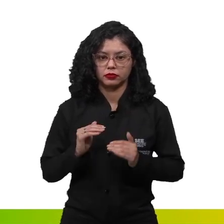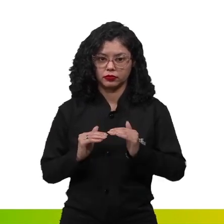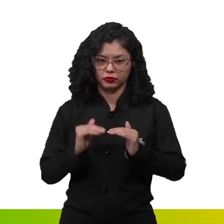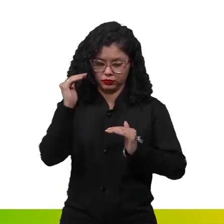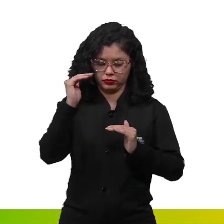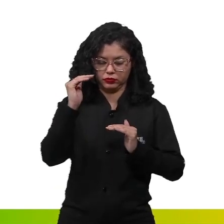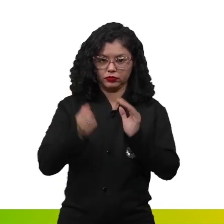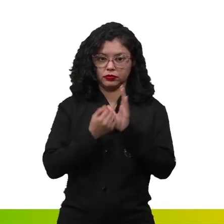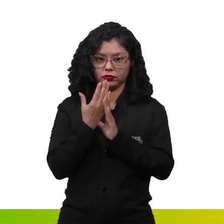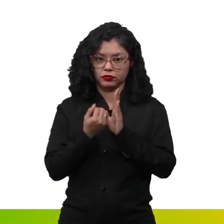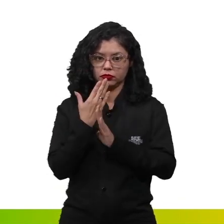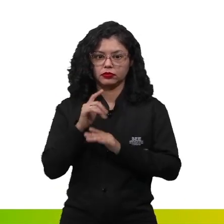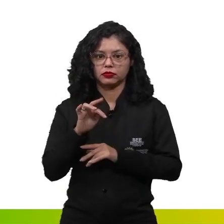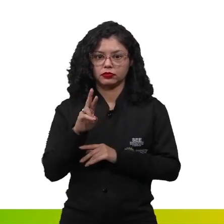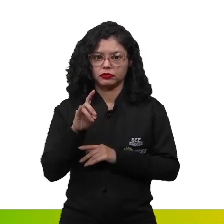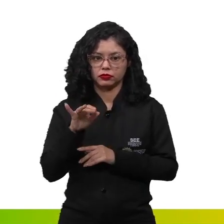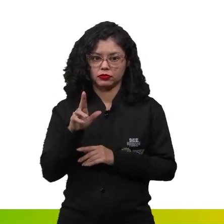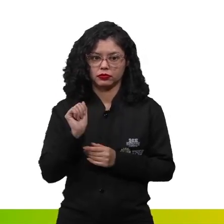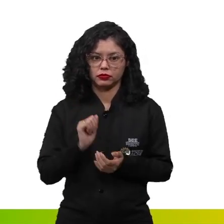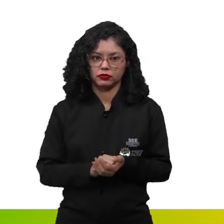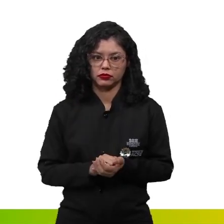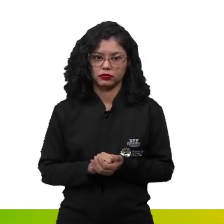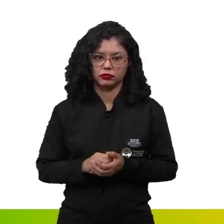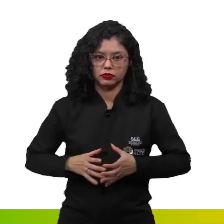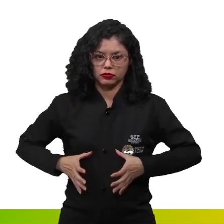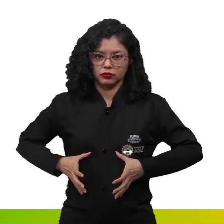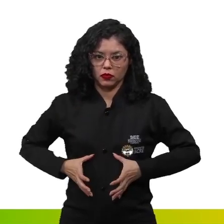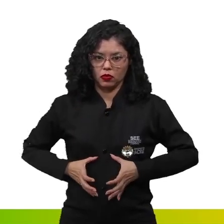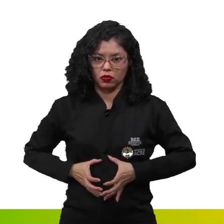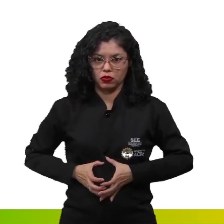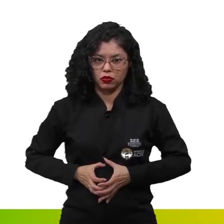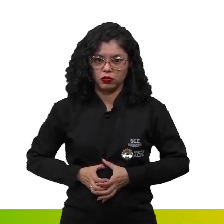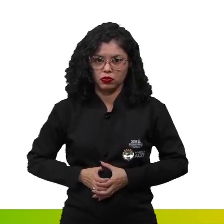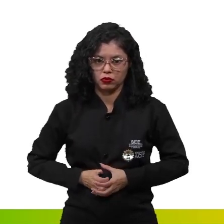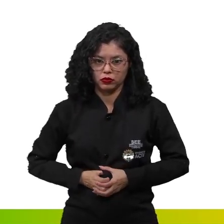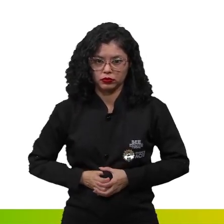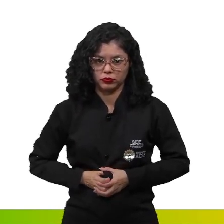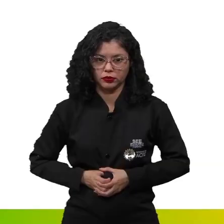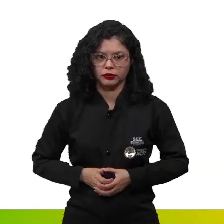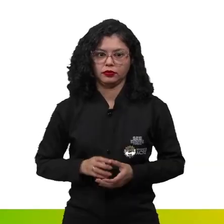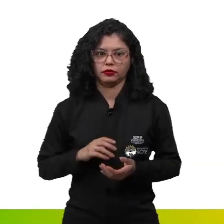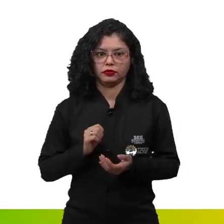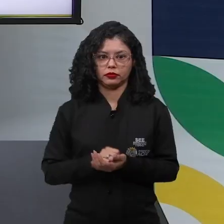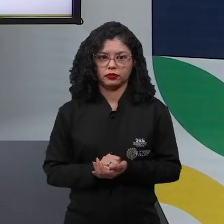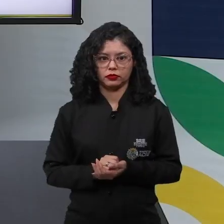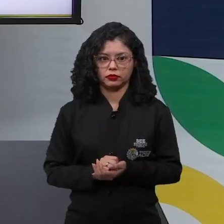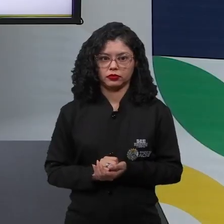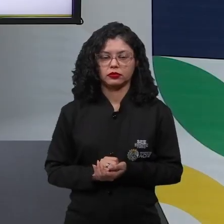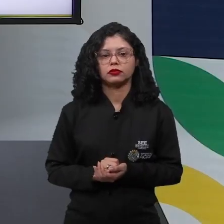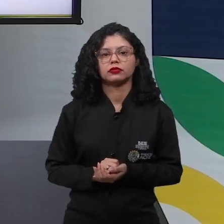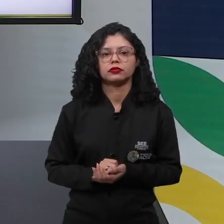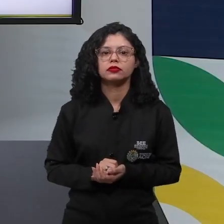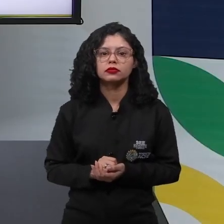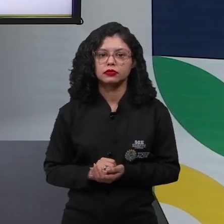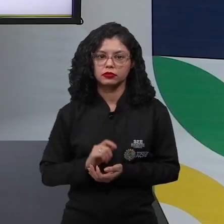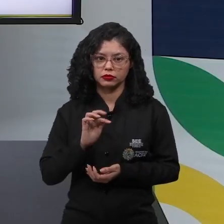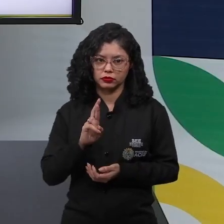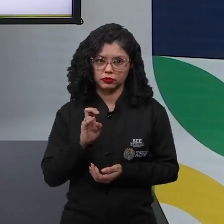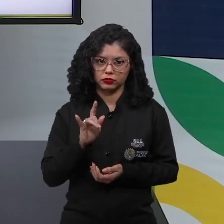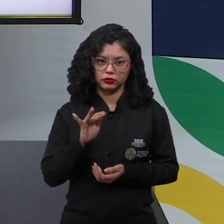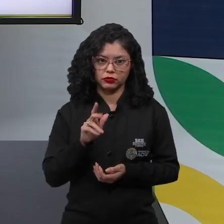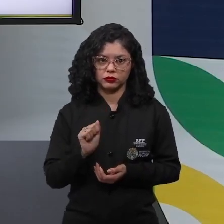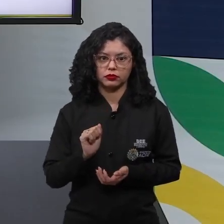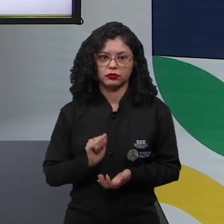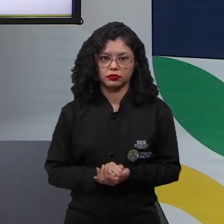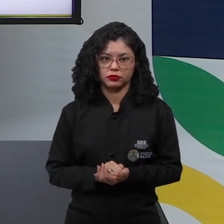estimula a produção, né, de adrenalina, o útero faz a contração e o sistema urinário, ele relaxa a bexiga, ele fica aí com